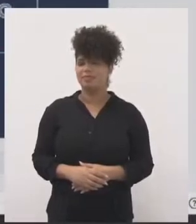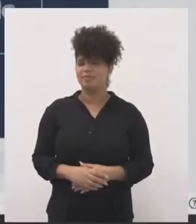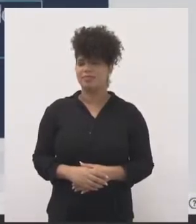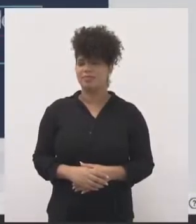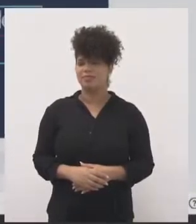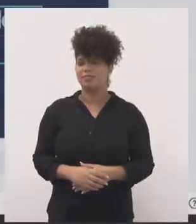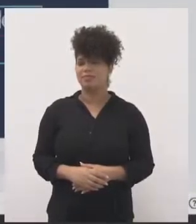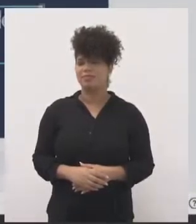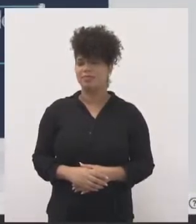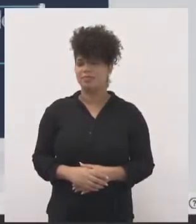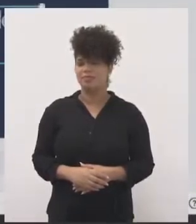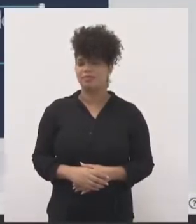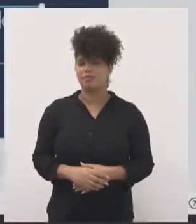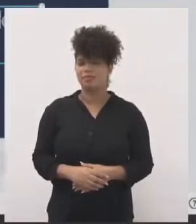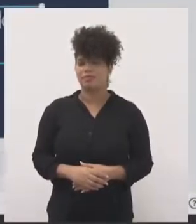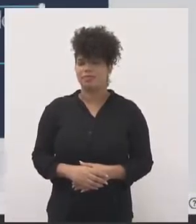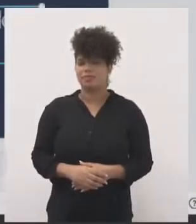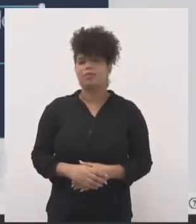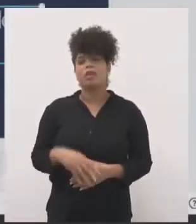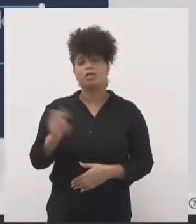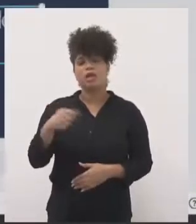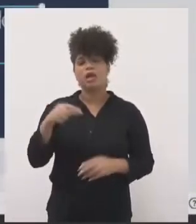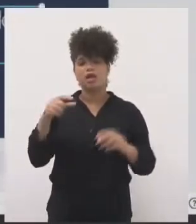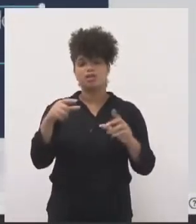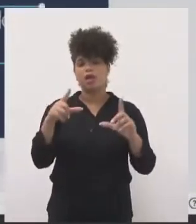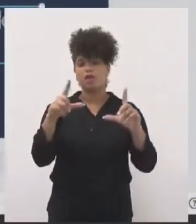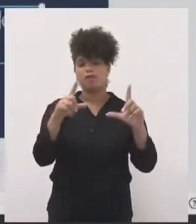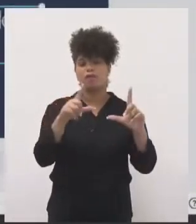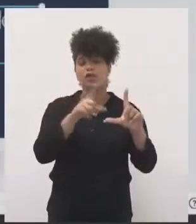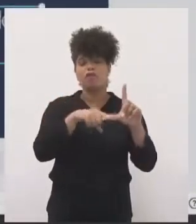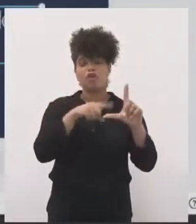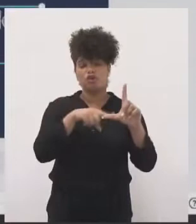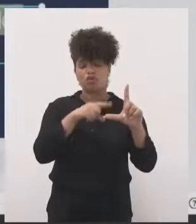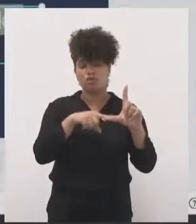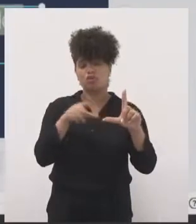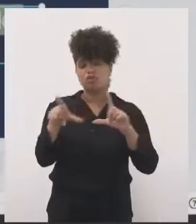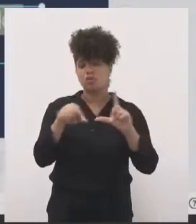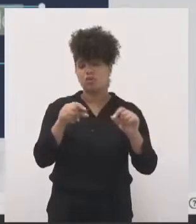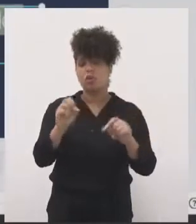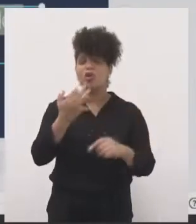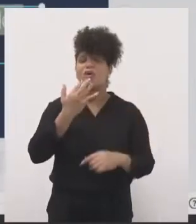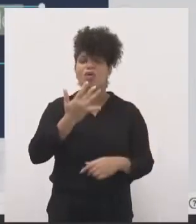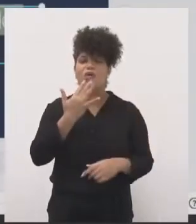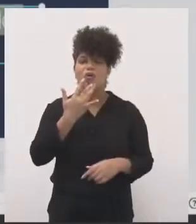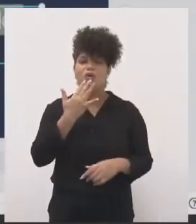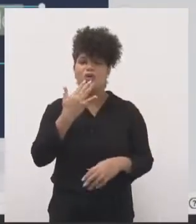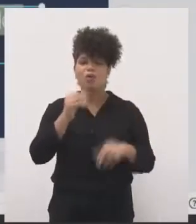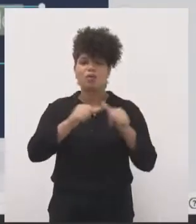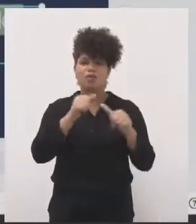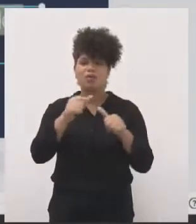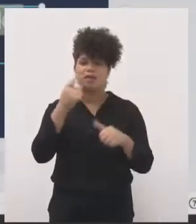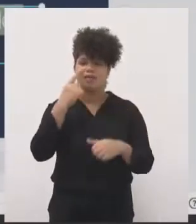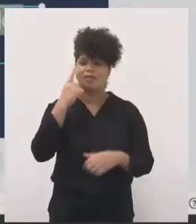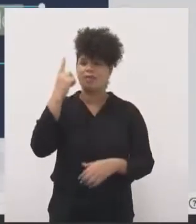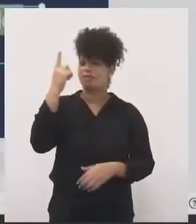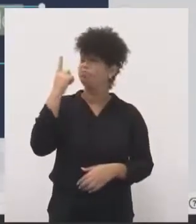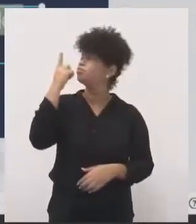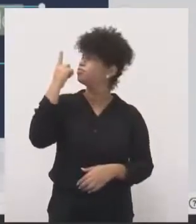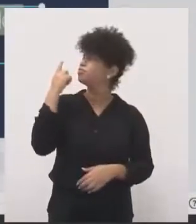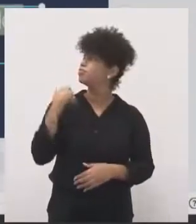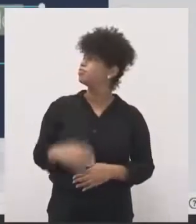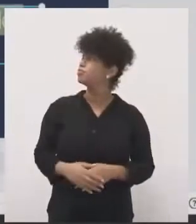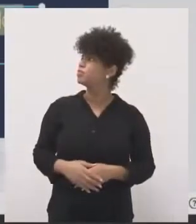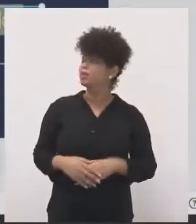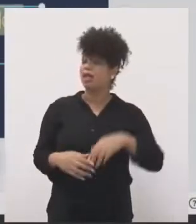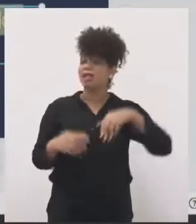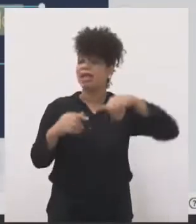Então, eu posso colocar aqui as minhas fontes, posso trocar a cor dessa fonte, né? Claro, aqui em cima no menu superior tem um menu